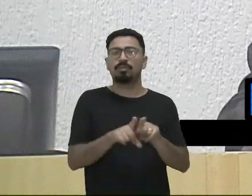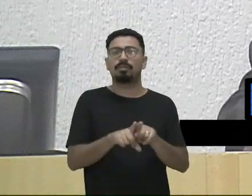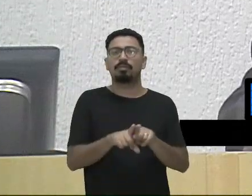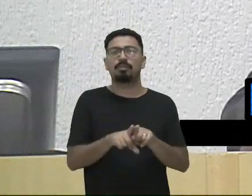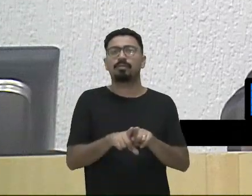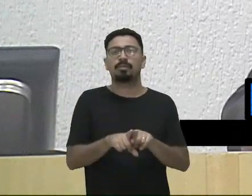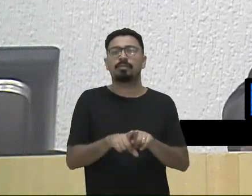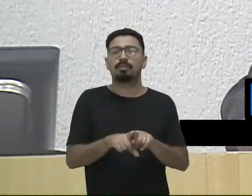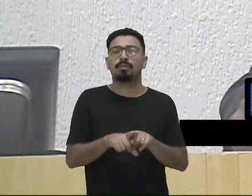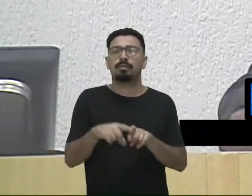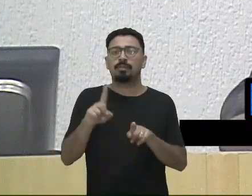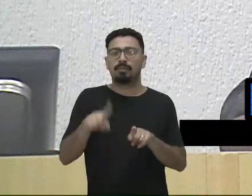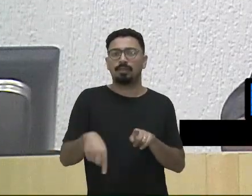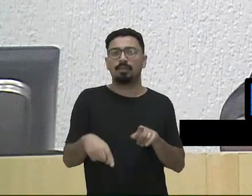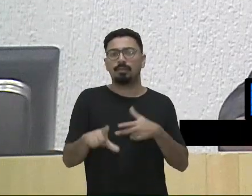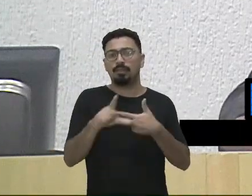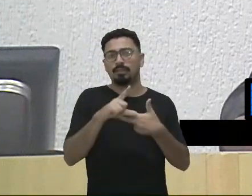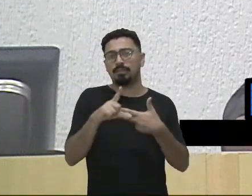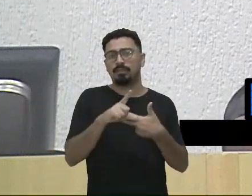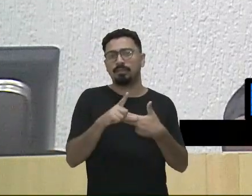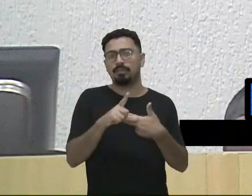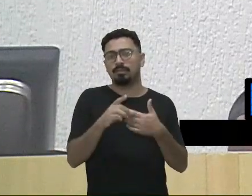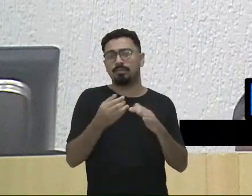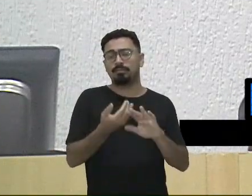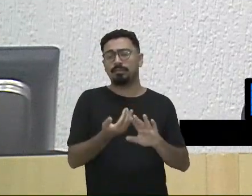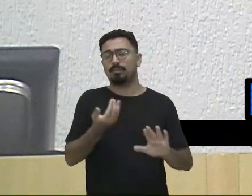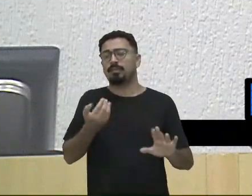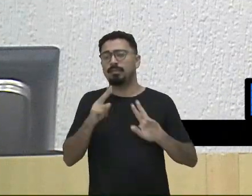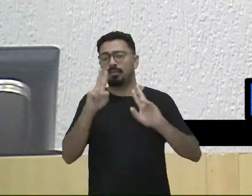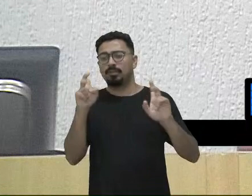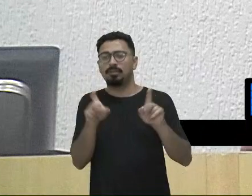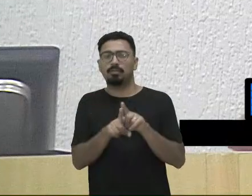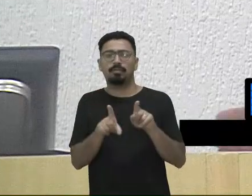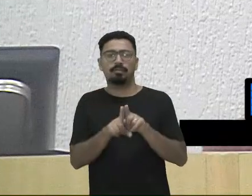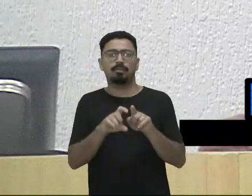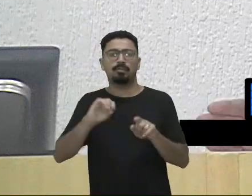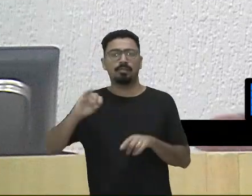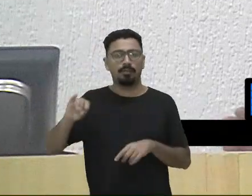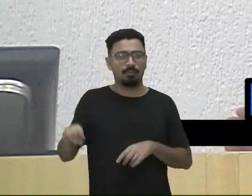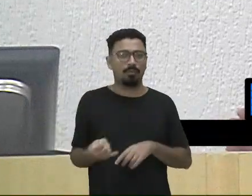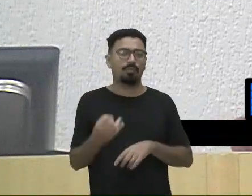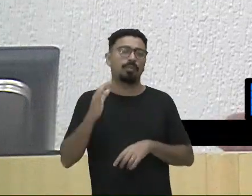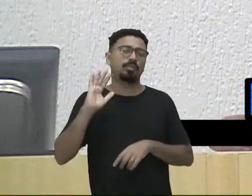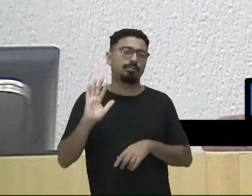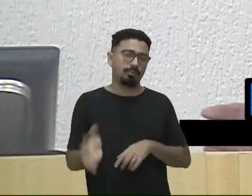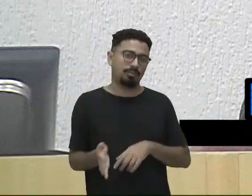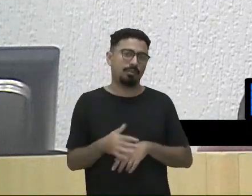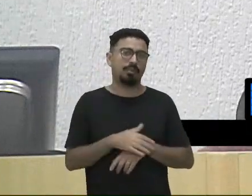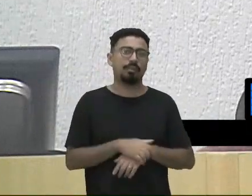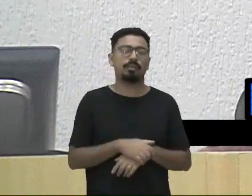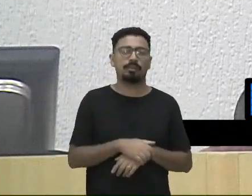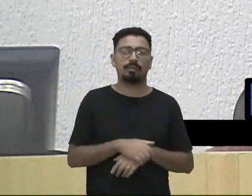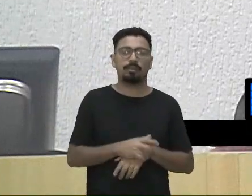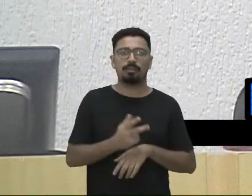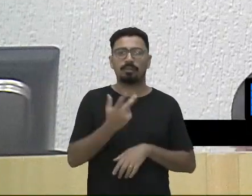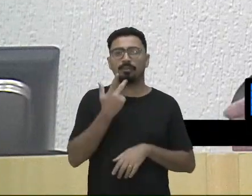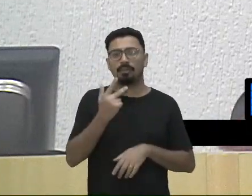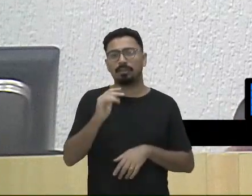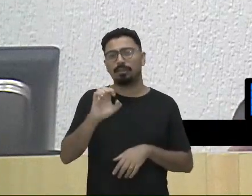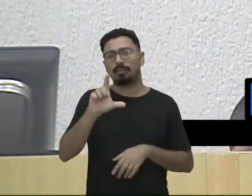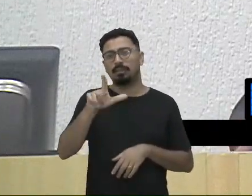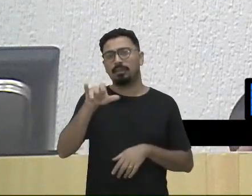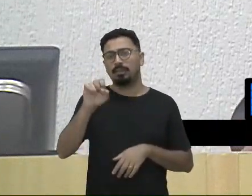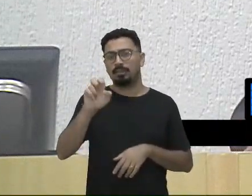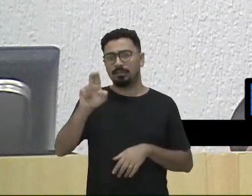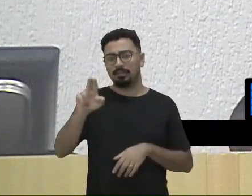aqui, como o legislativo tem se omitido diante dessas questões, e quero aproveitar um parêntese para fazer uma homenagem ao senhor Eliseu Neto, que foi